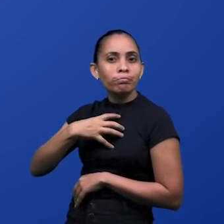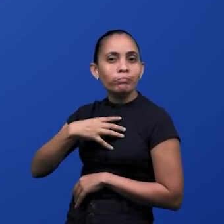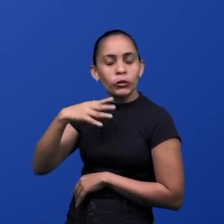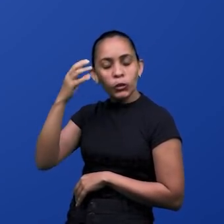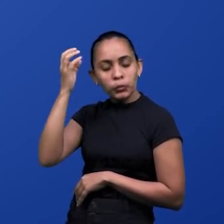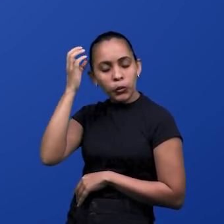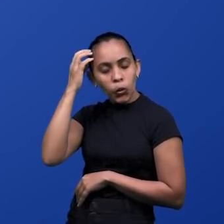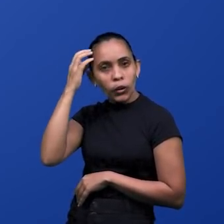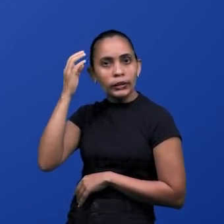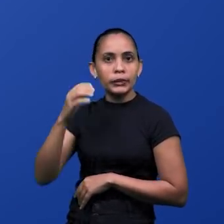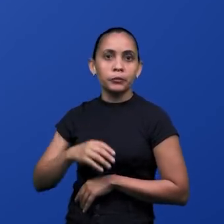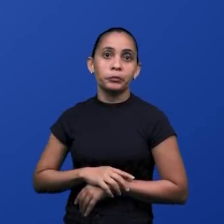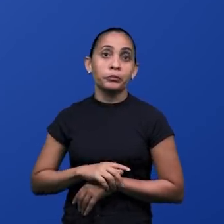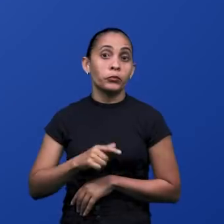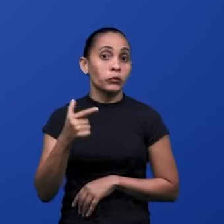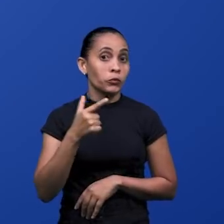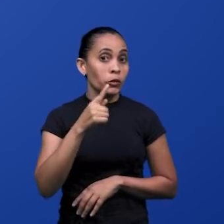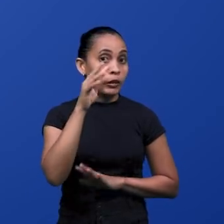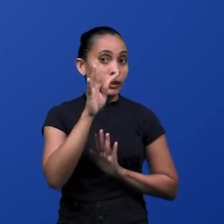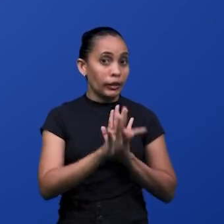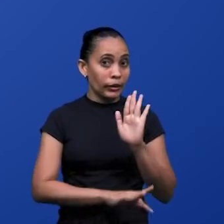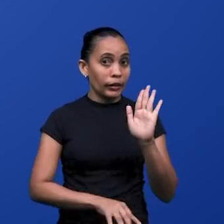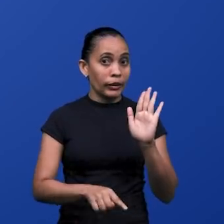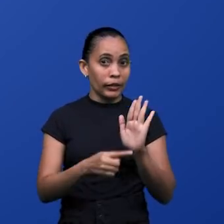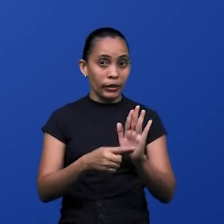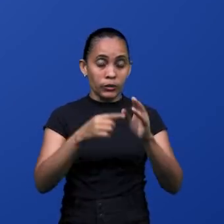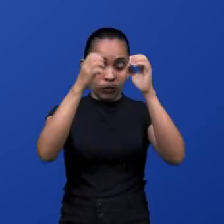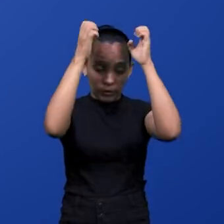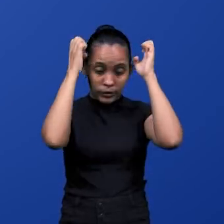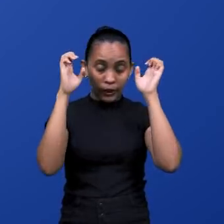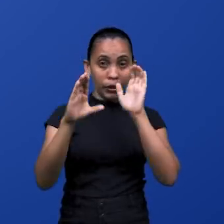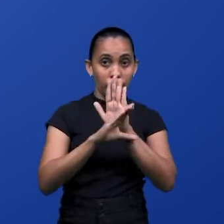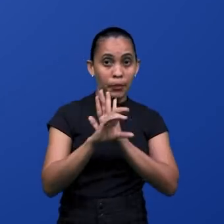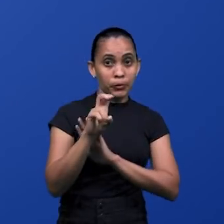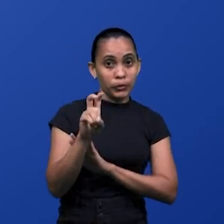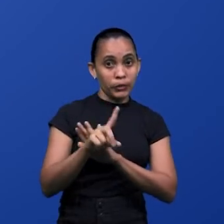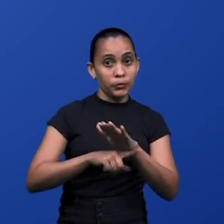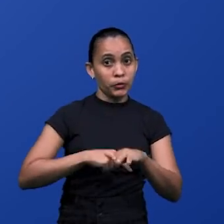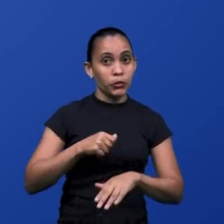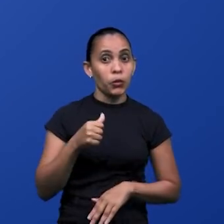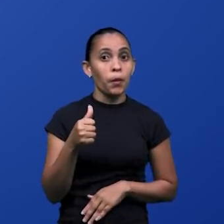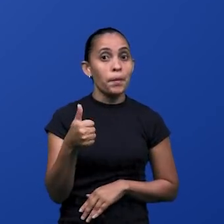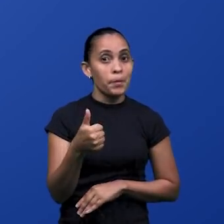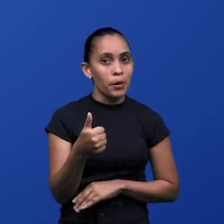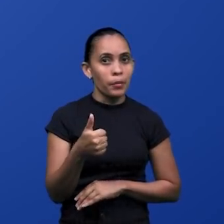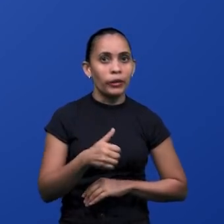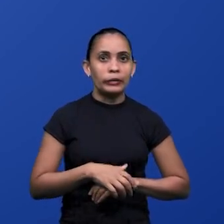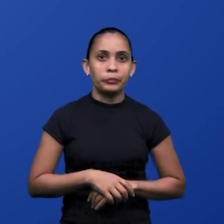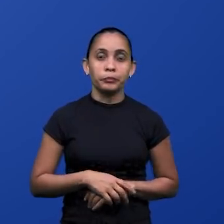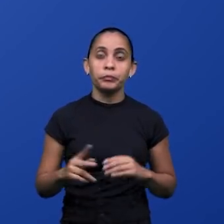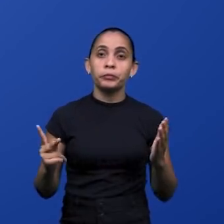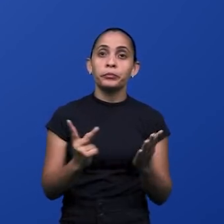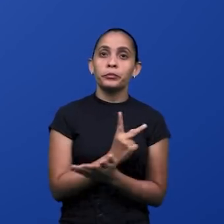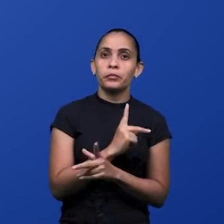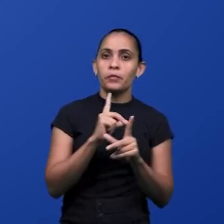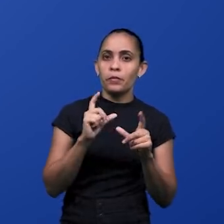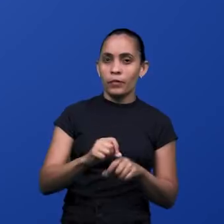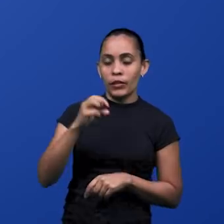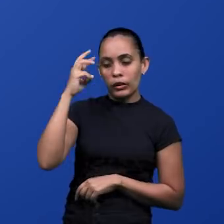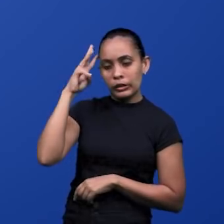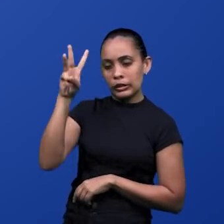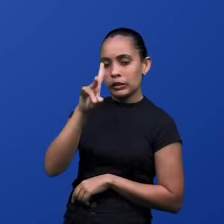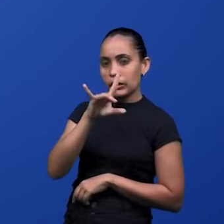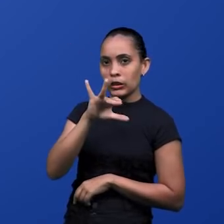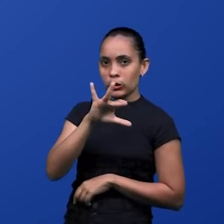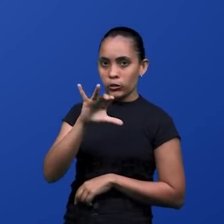deles. O segundo texto ele se encontra em Esther, capítulo 5, versículo 1. Sucedeu, pois, que ao terceiro